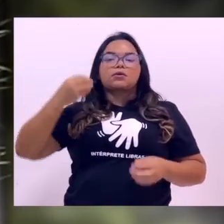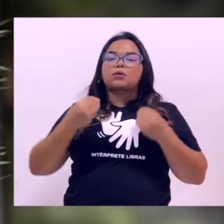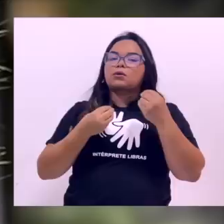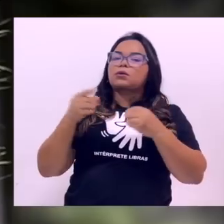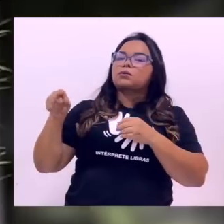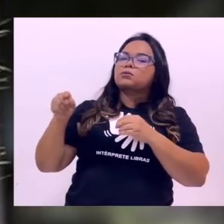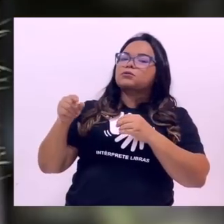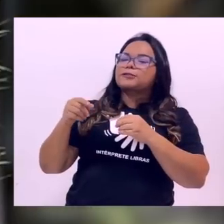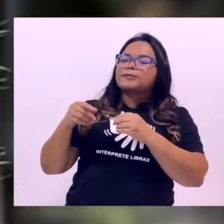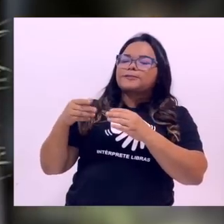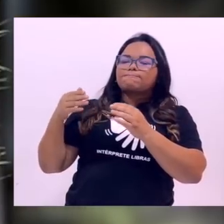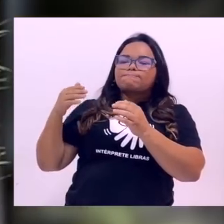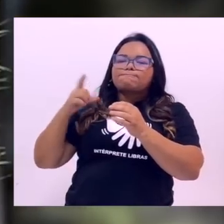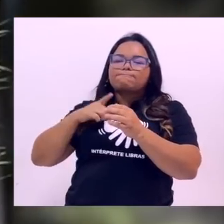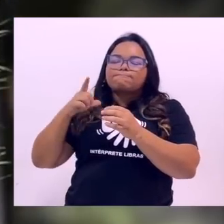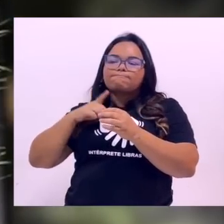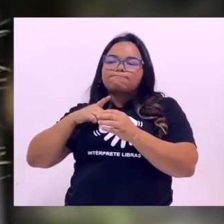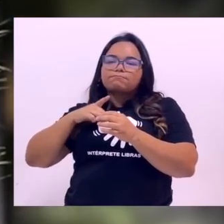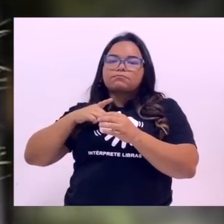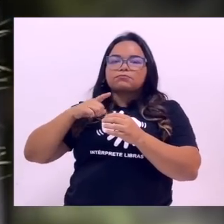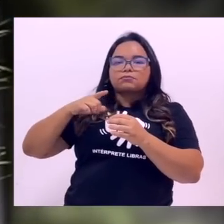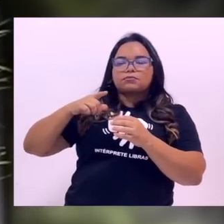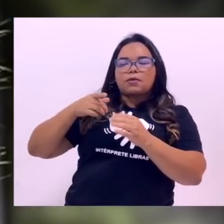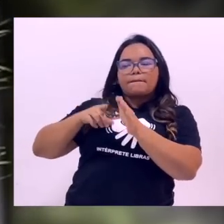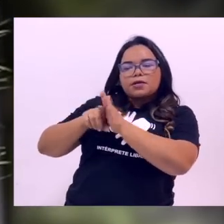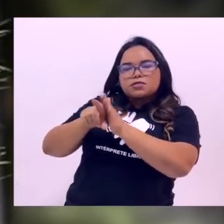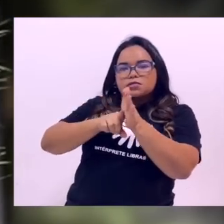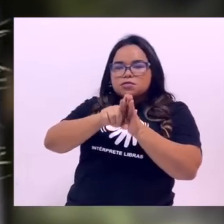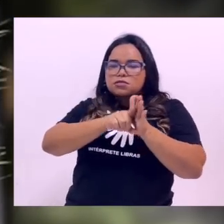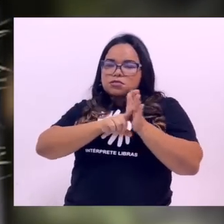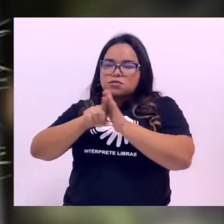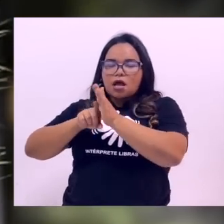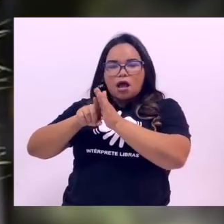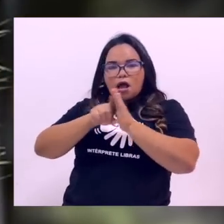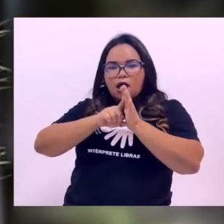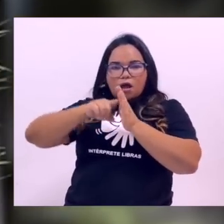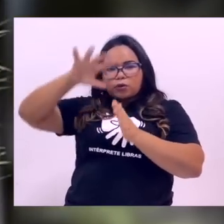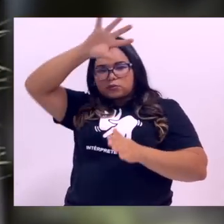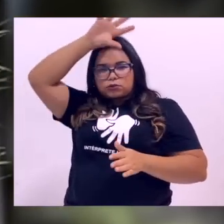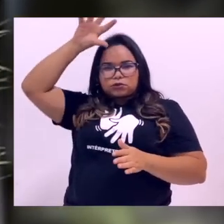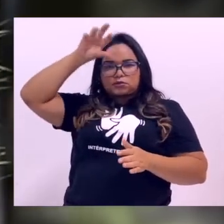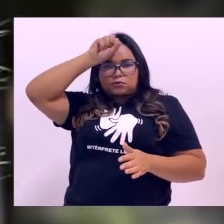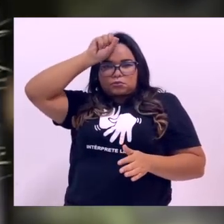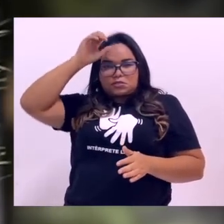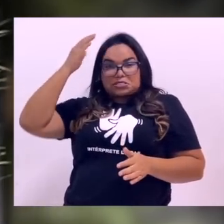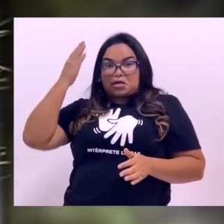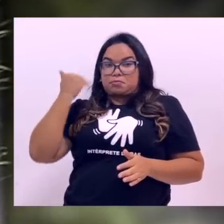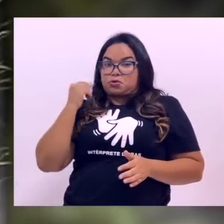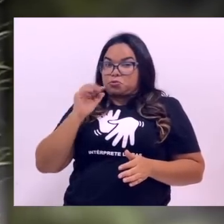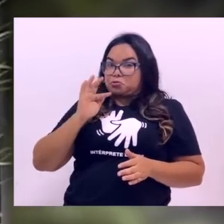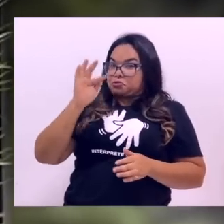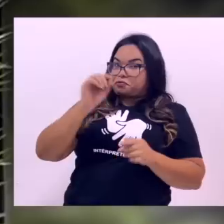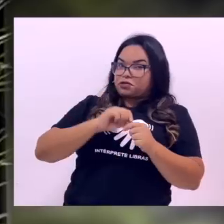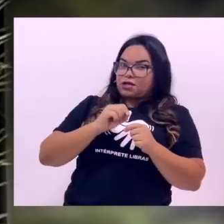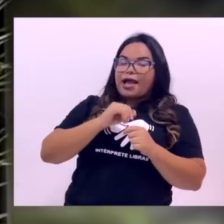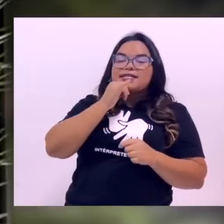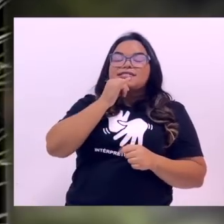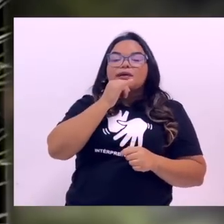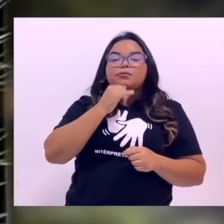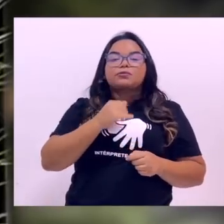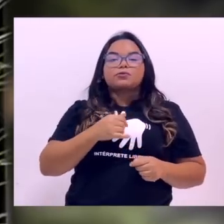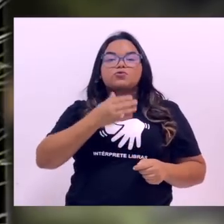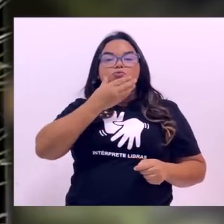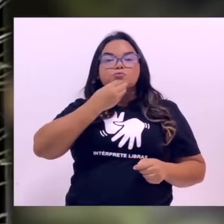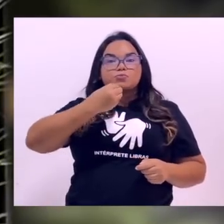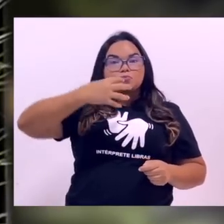exemplo. E como se comunicam com o mundo dos espíritos para saber o que devem fazer. Acaso não consulta o